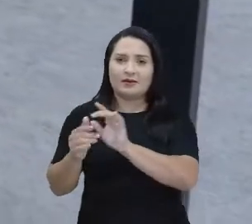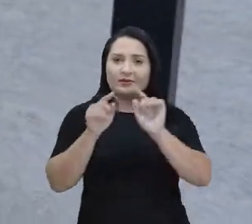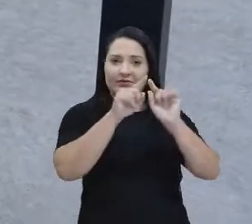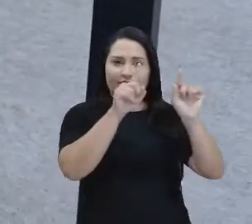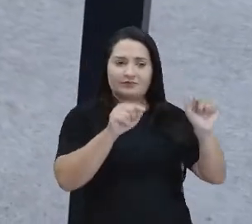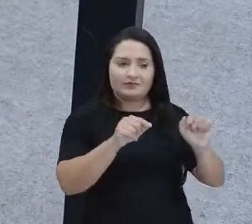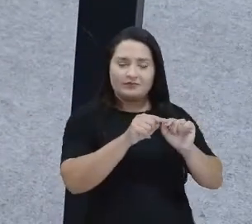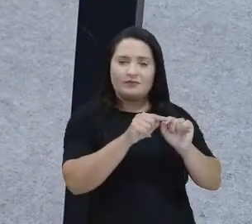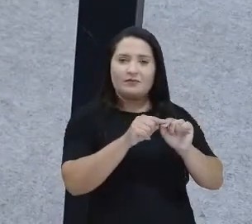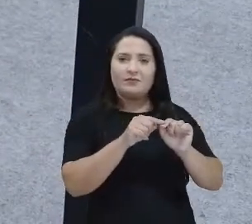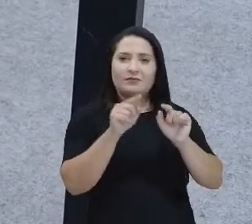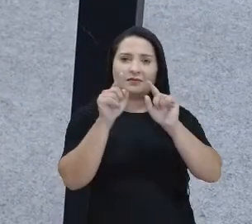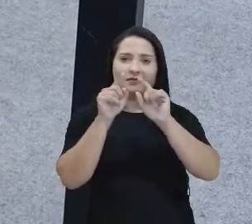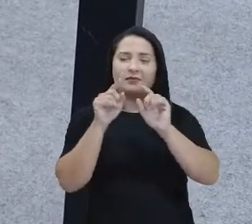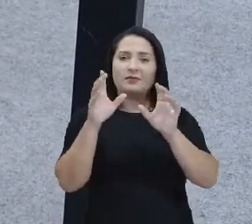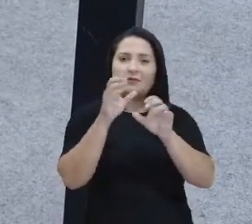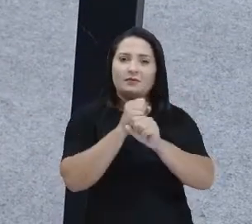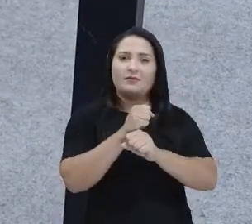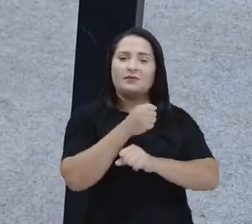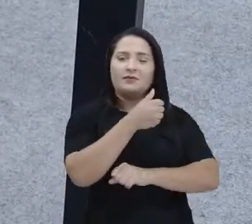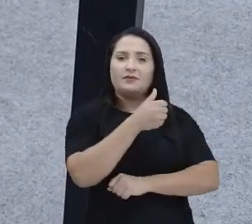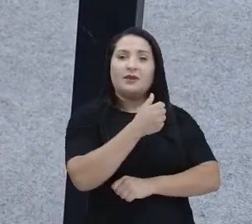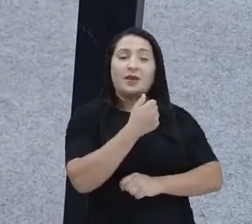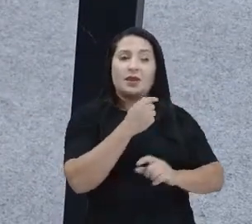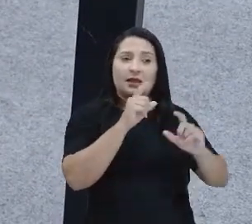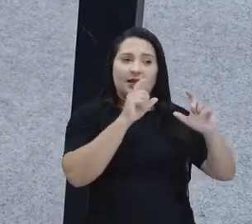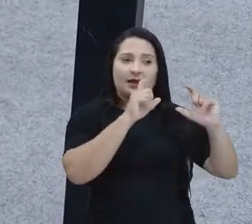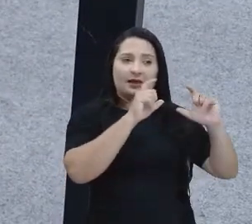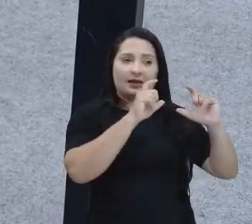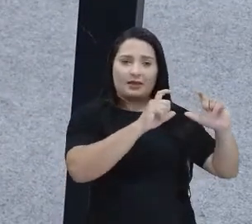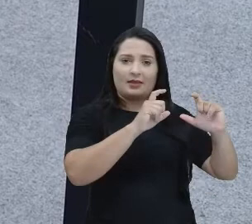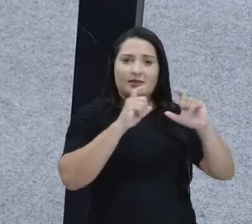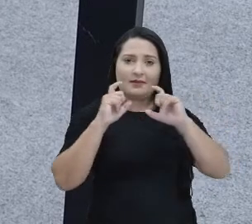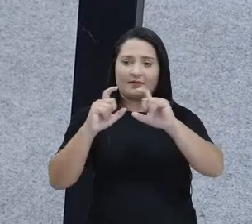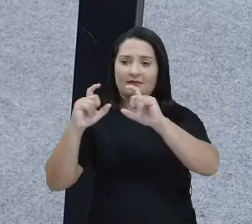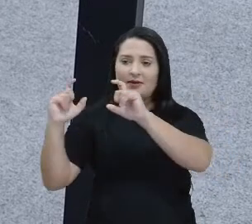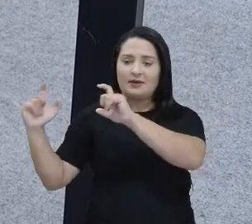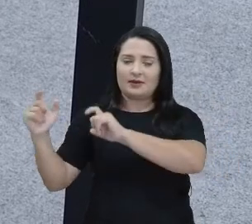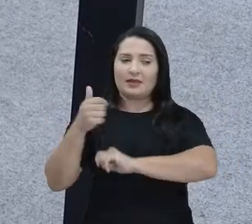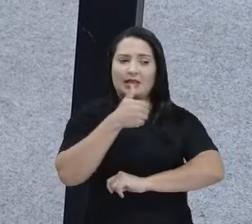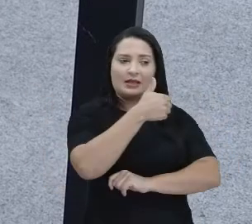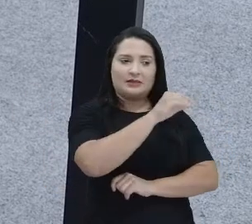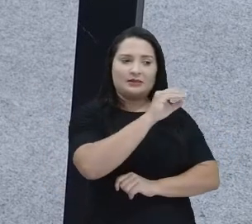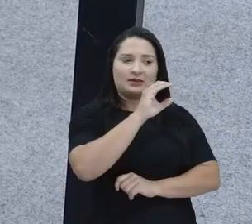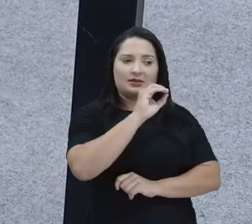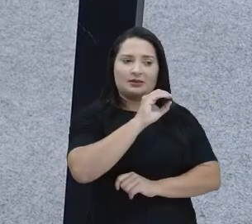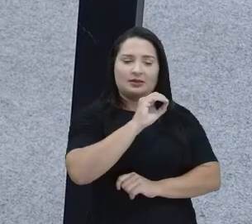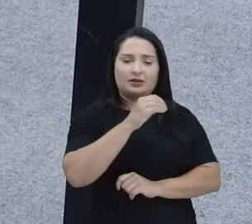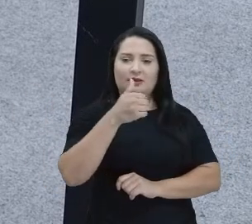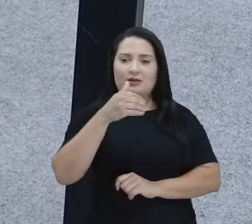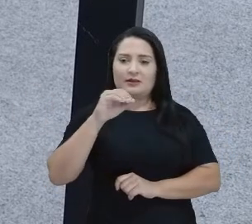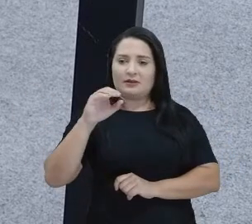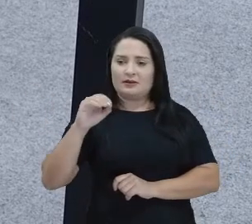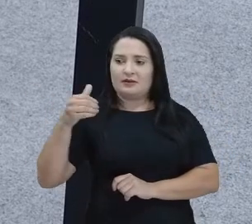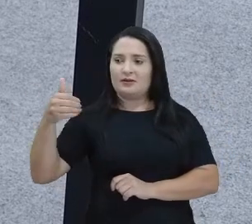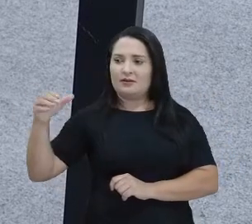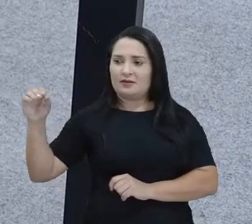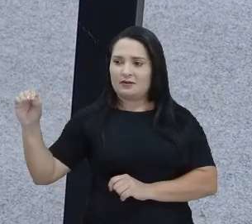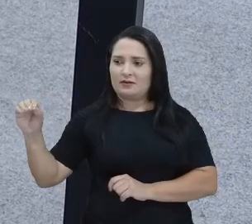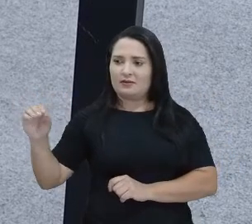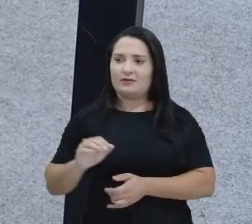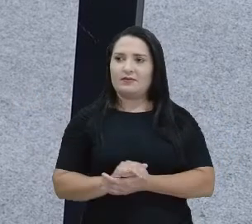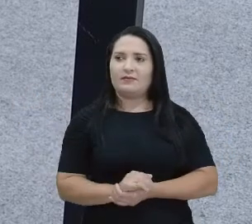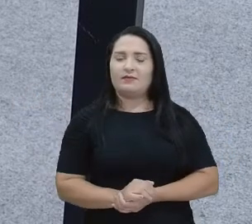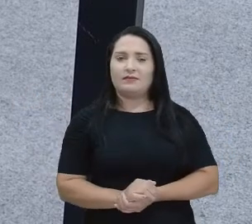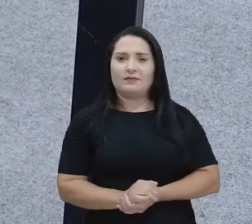unidades, não é isso? Justamente, é uma centena cada plaquinha. Centena vem da palavra 100, então nós temos aí